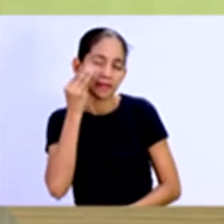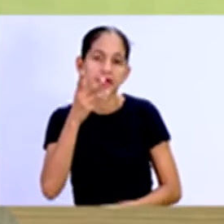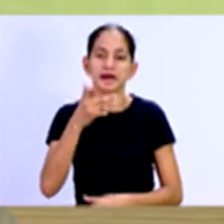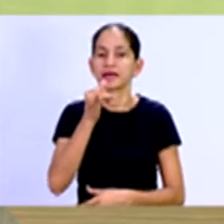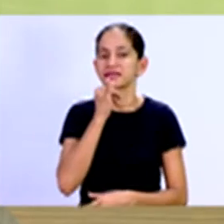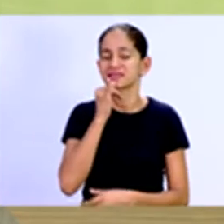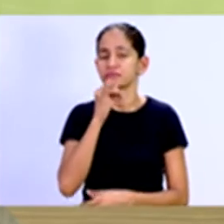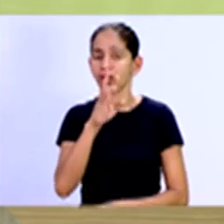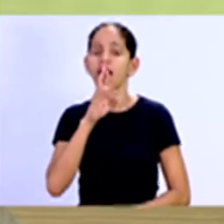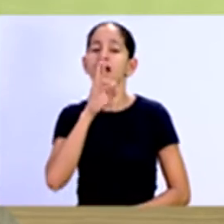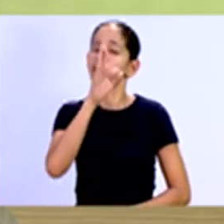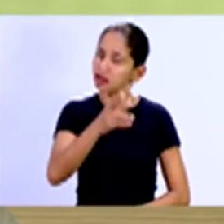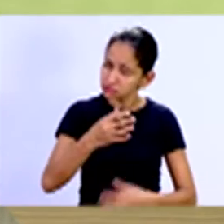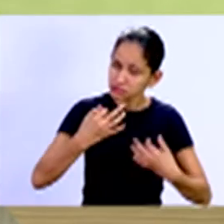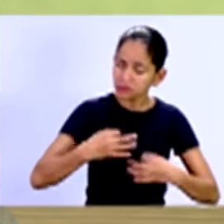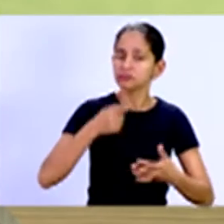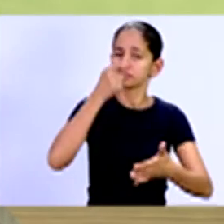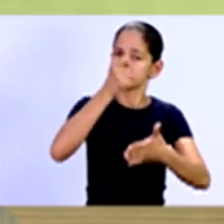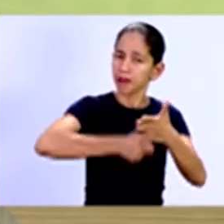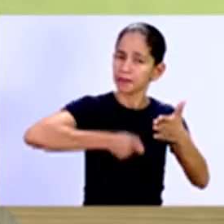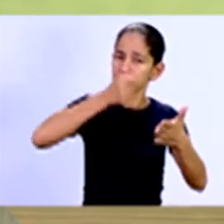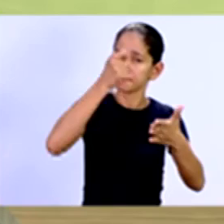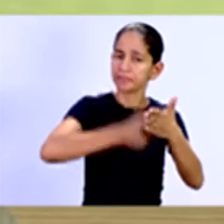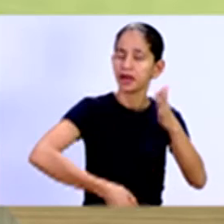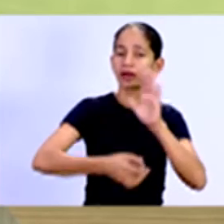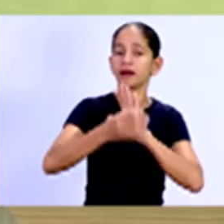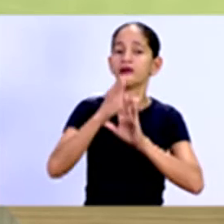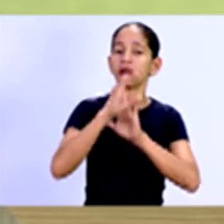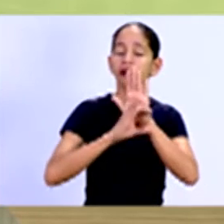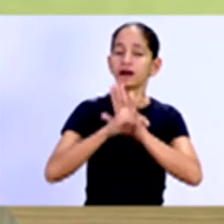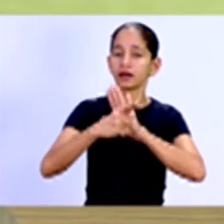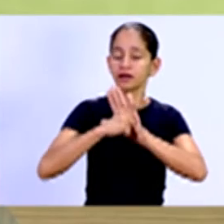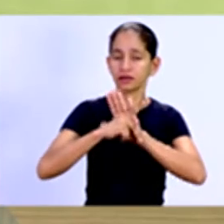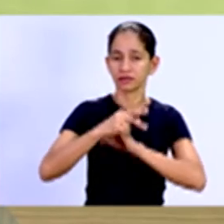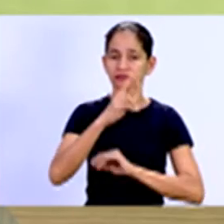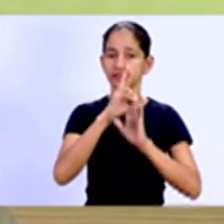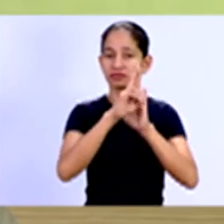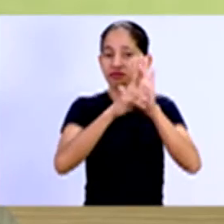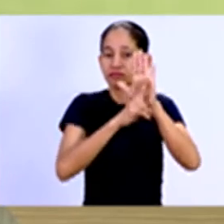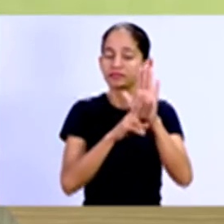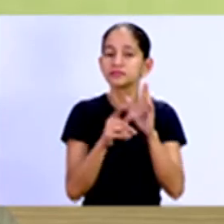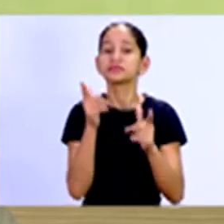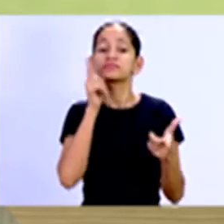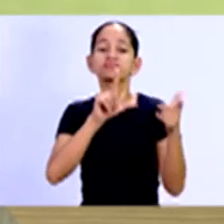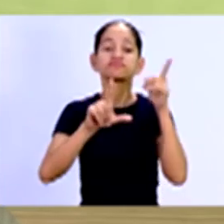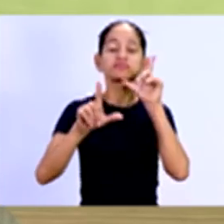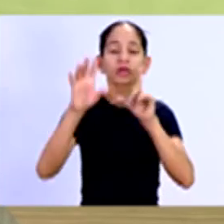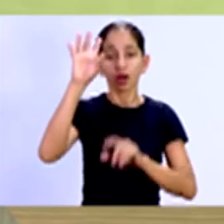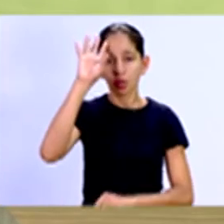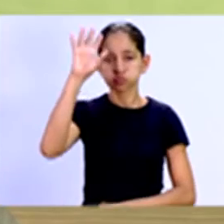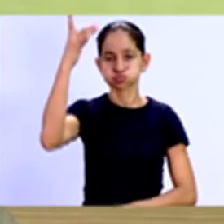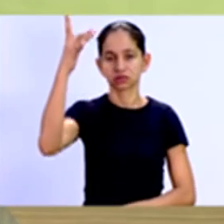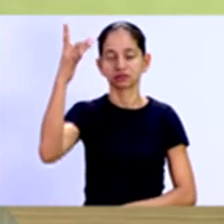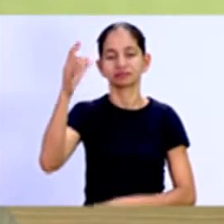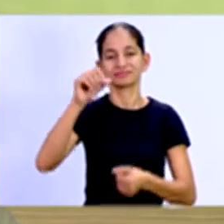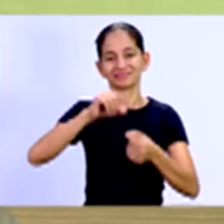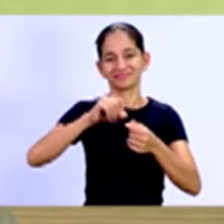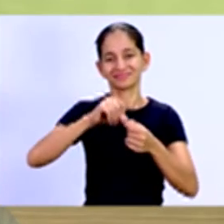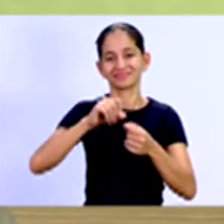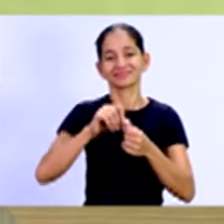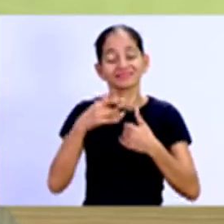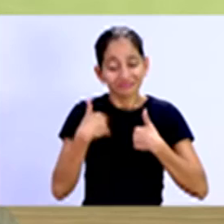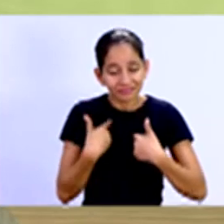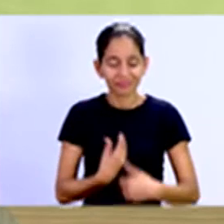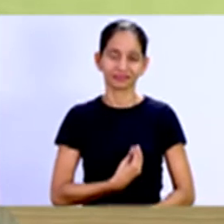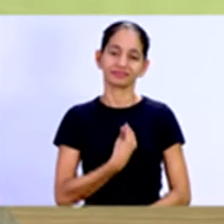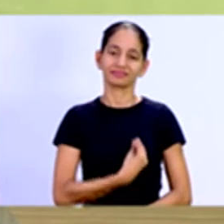próprias razões, os nossos próprios conceitos, nós vamos conseguir tomar as nossas próprias ações através daquilo que nós